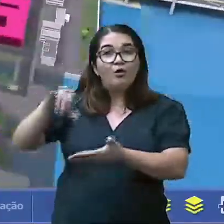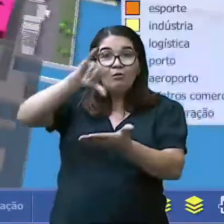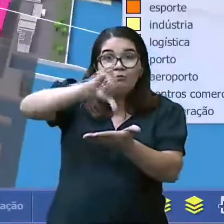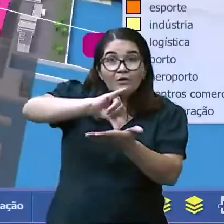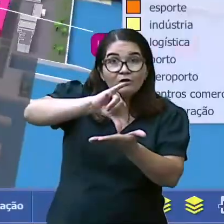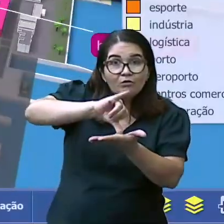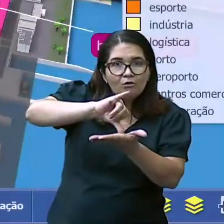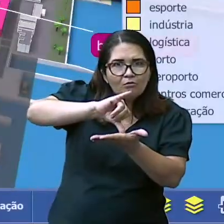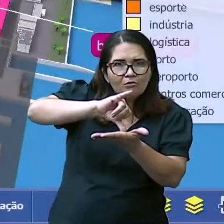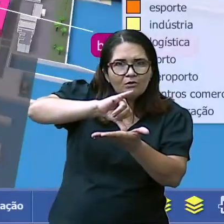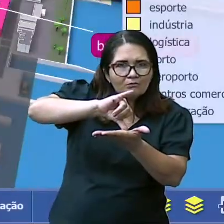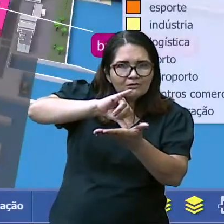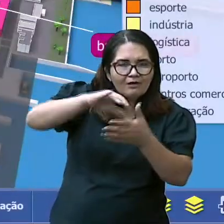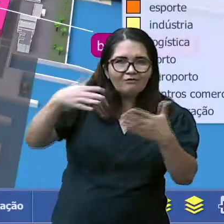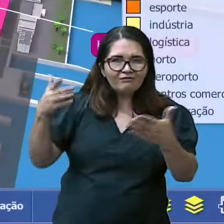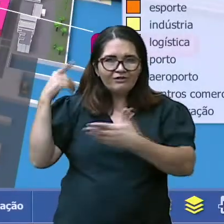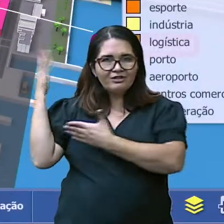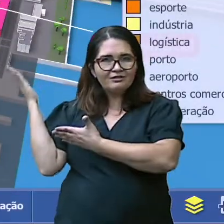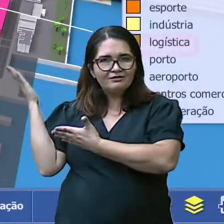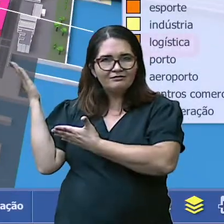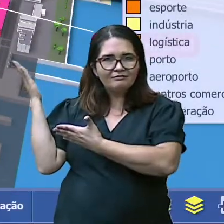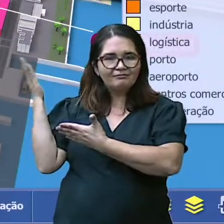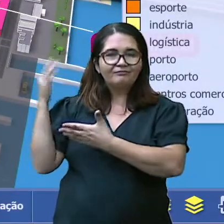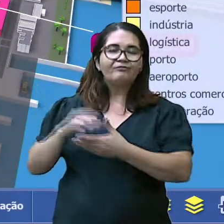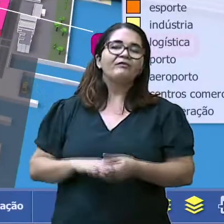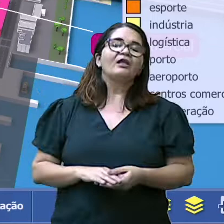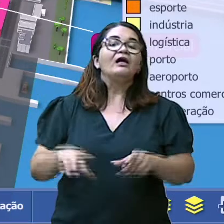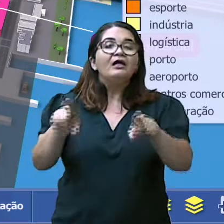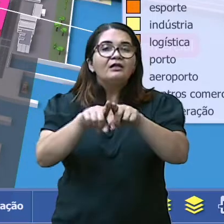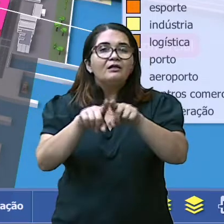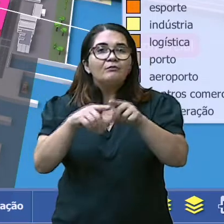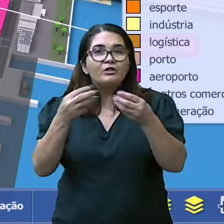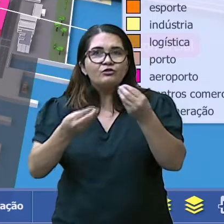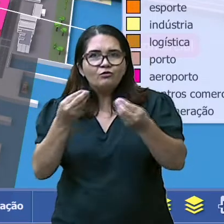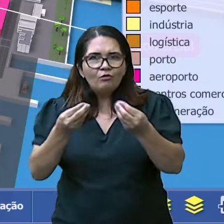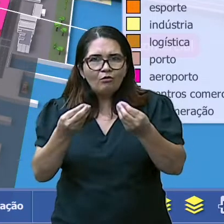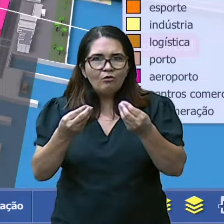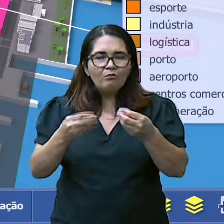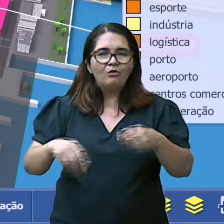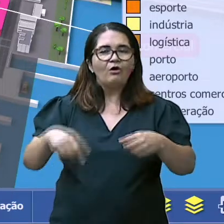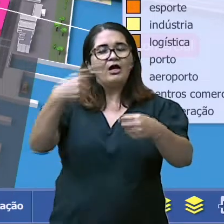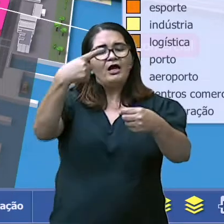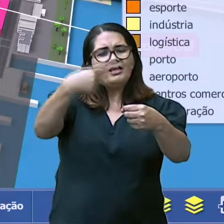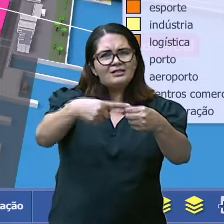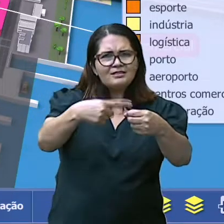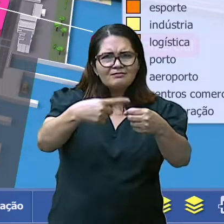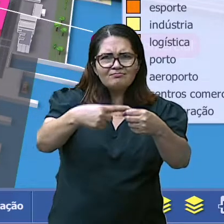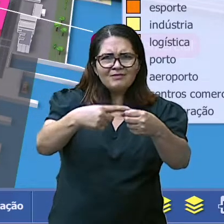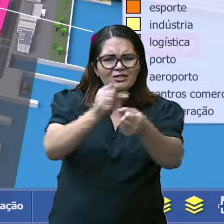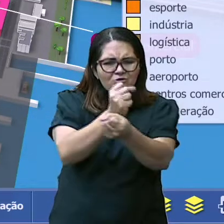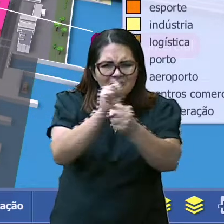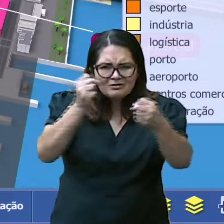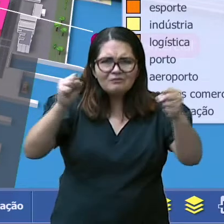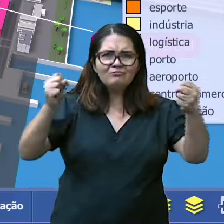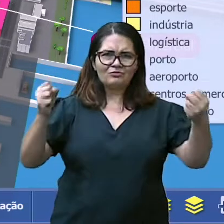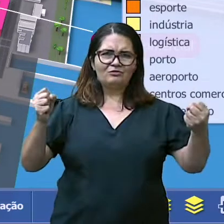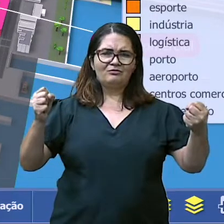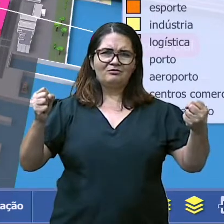percebam o seguinte, as atividades que nós vamos ter na cidade. É diferente